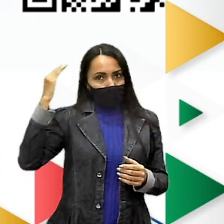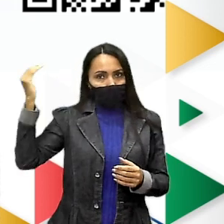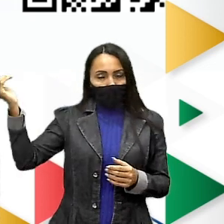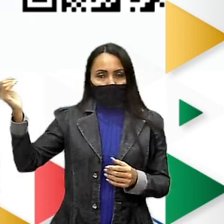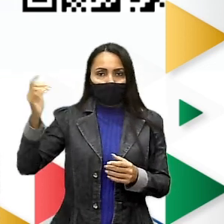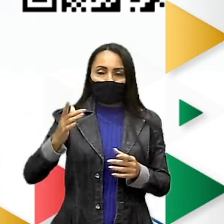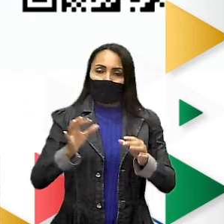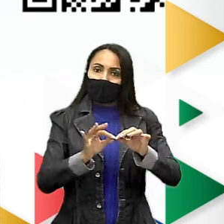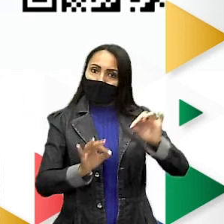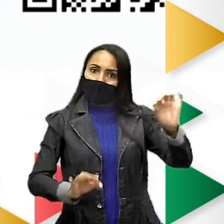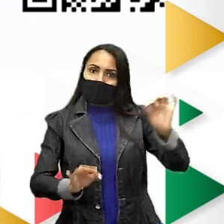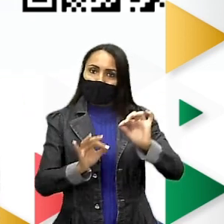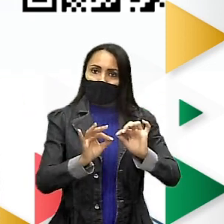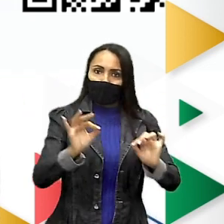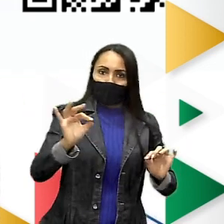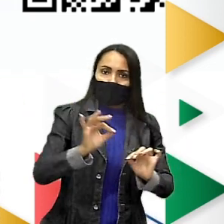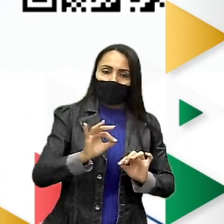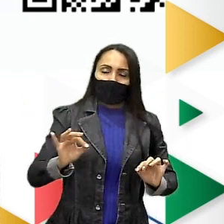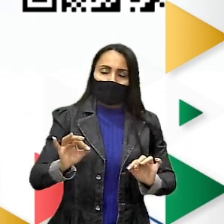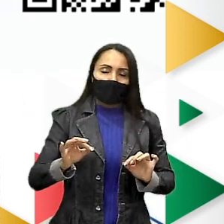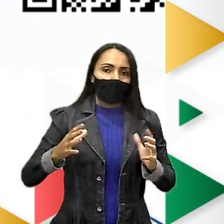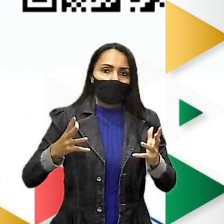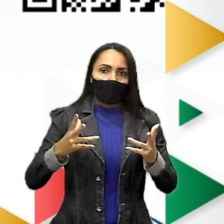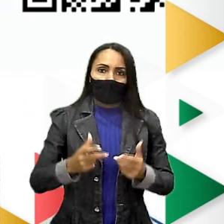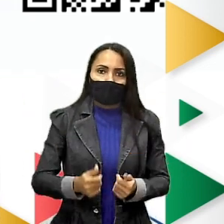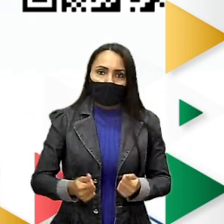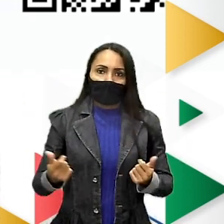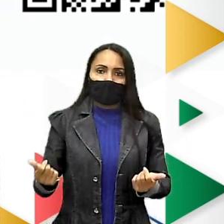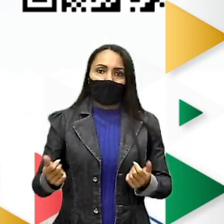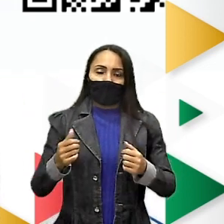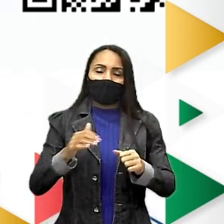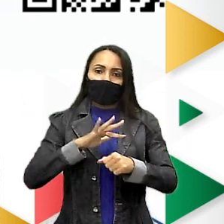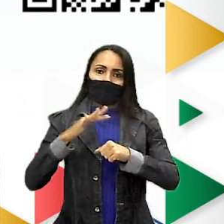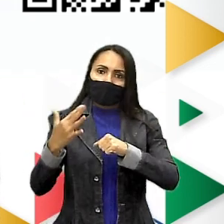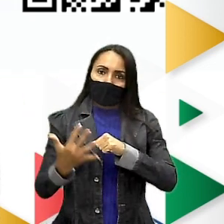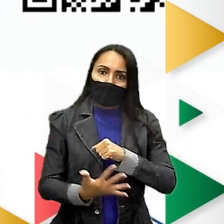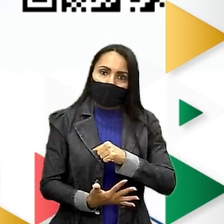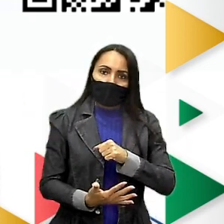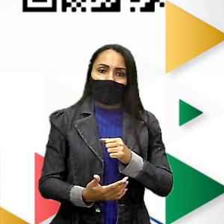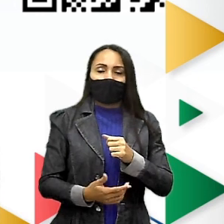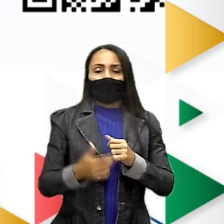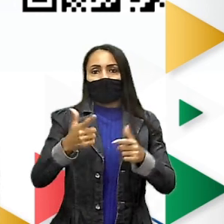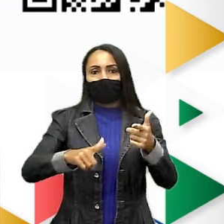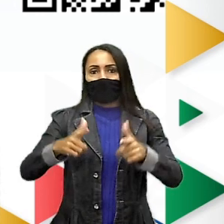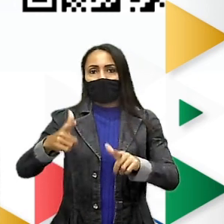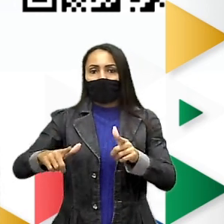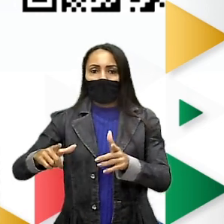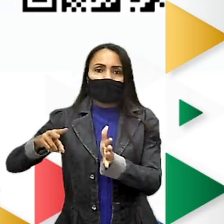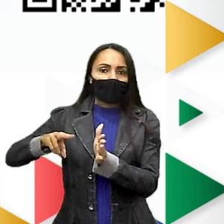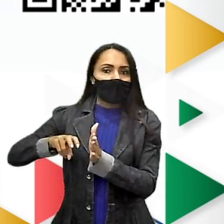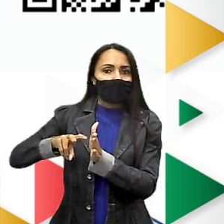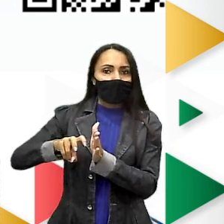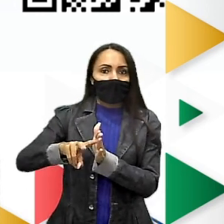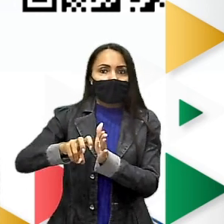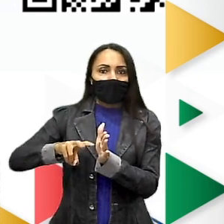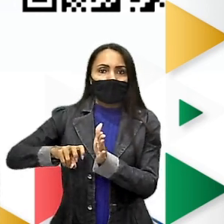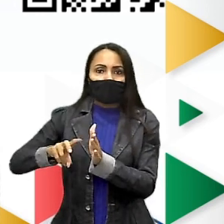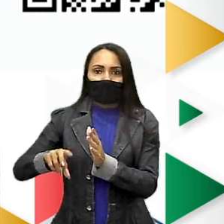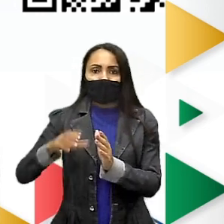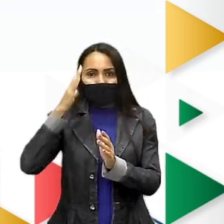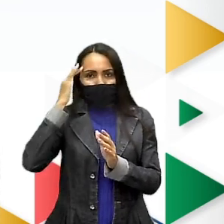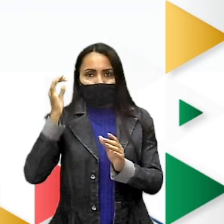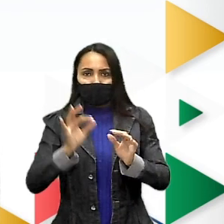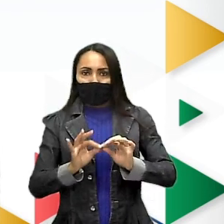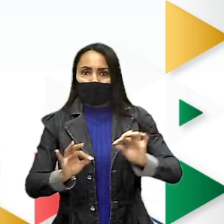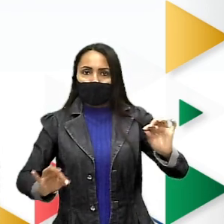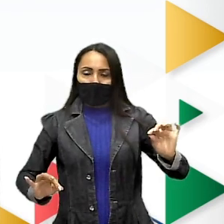né? E ele já faz isso não só com o Covid, mas fez isso há muito tempo com outras bactérias para saber o seu tamanho, tá